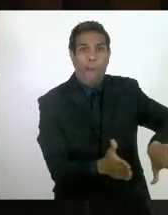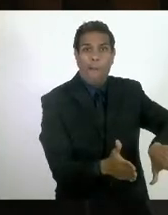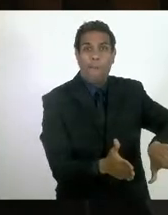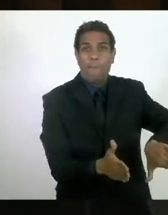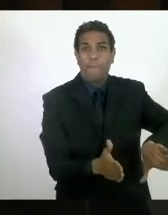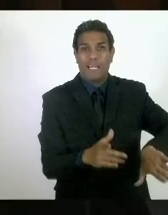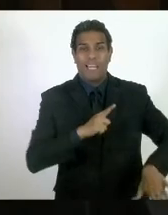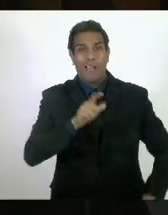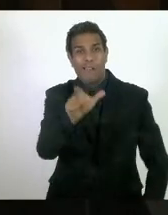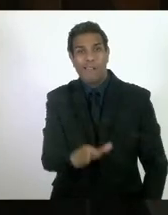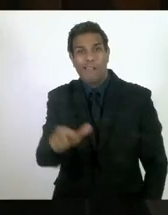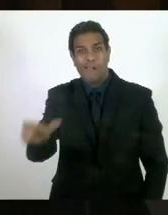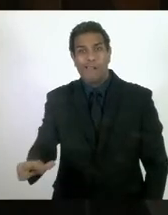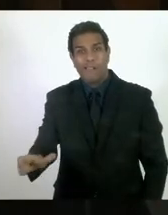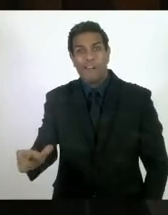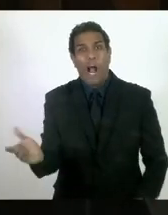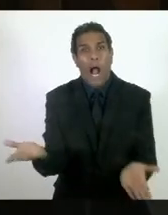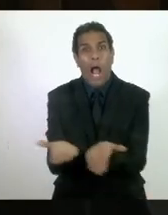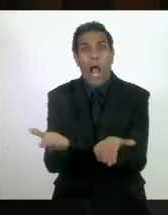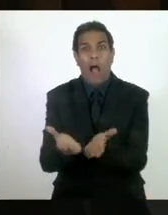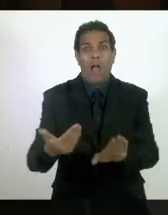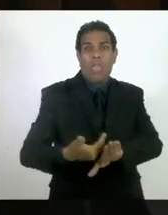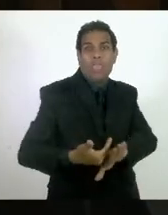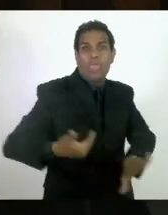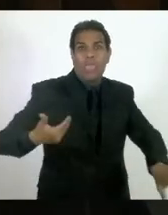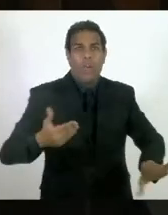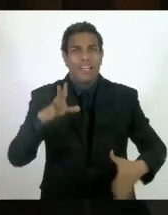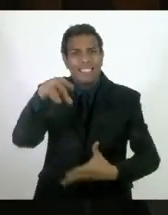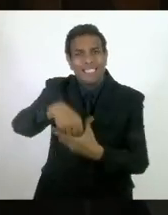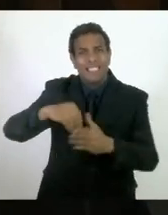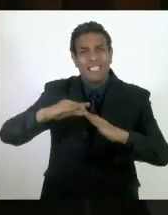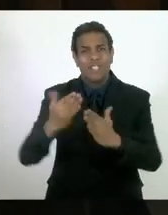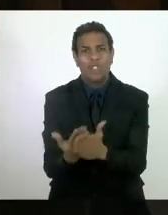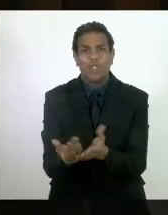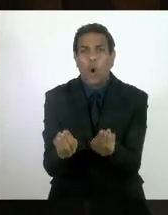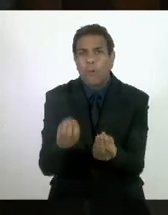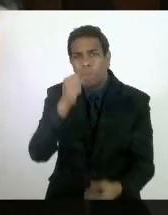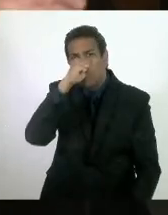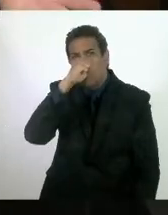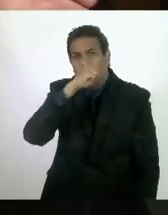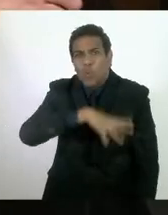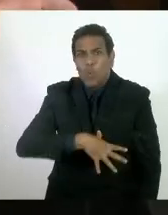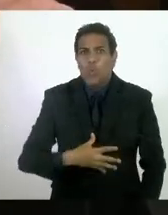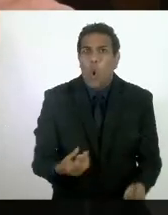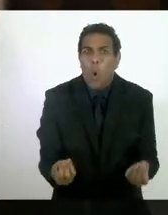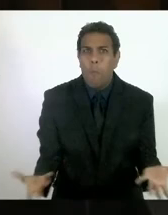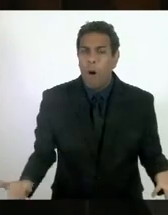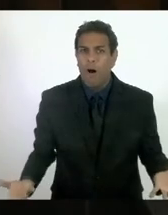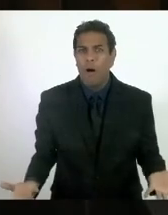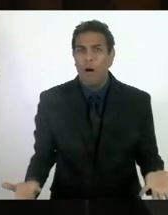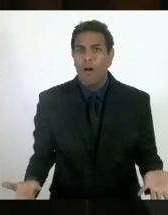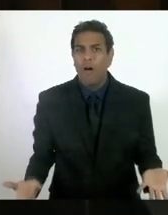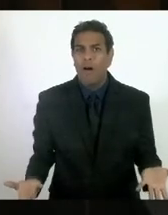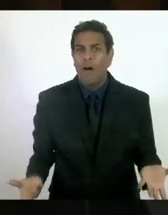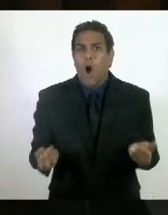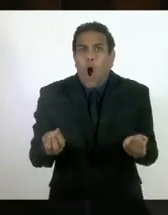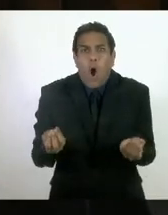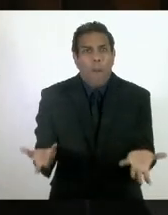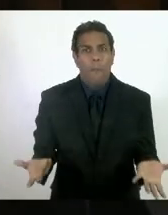das outras crianças por exemplo neopentecostais são surdo Ao todo são